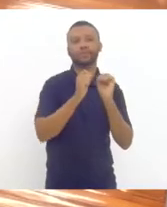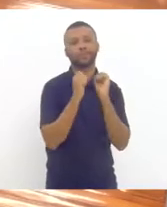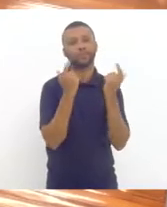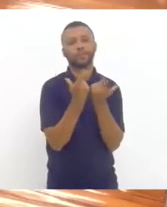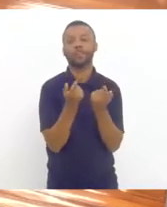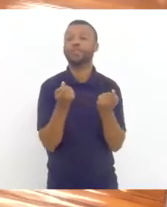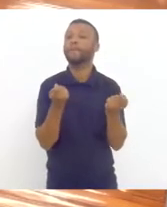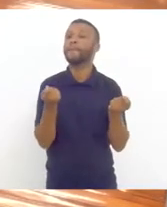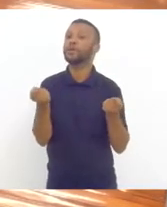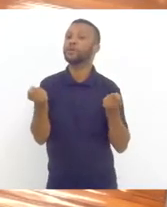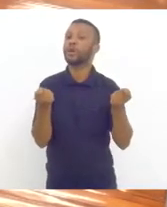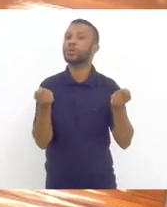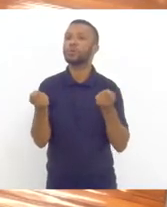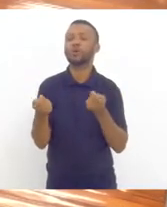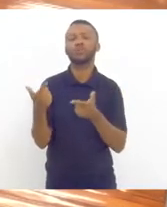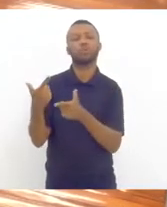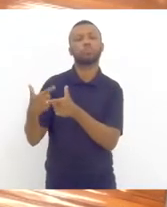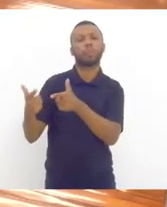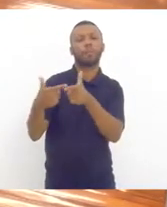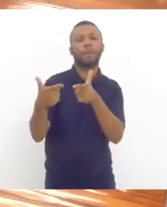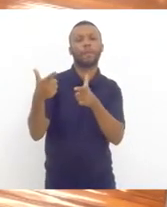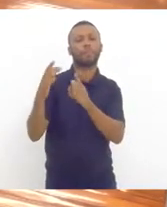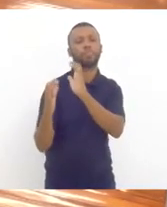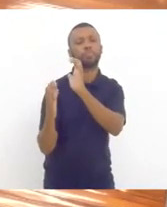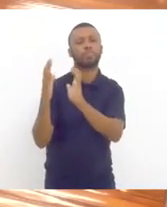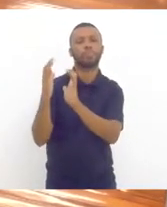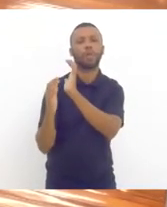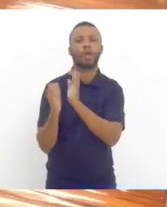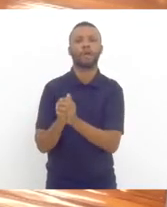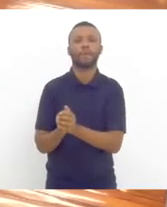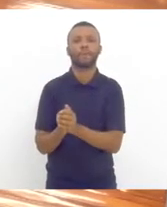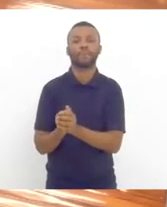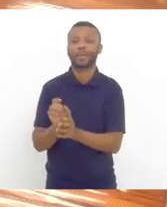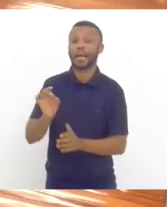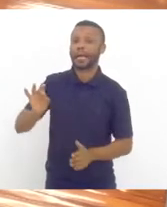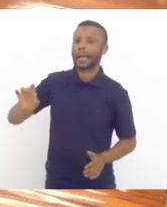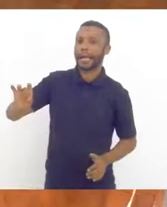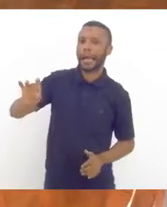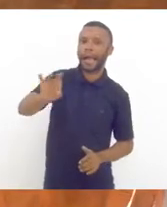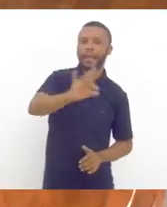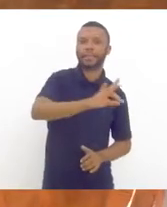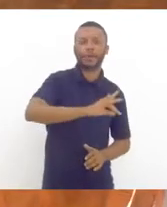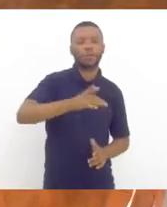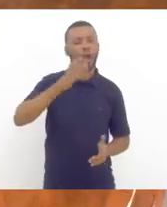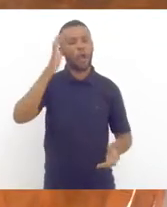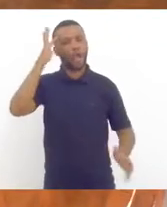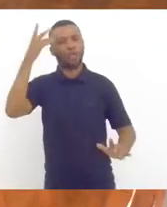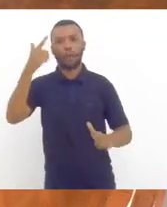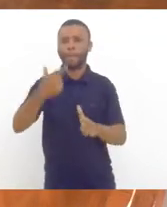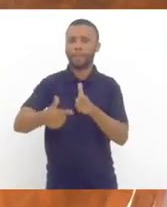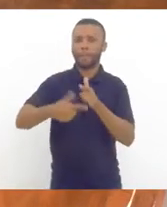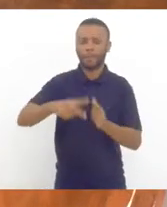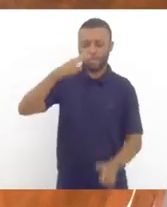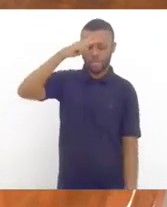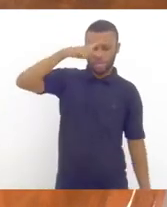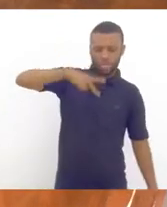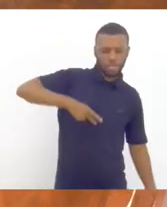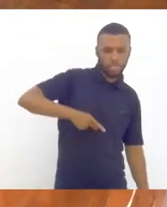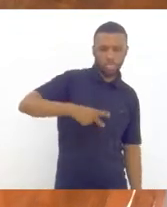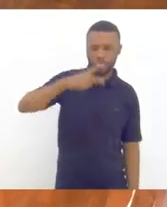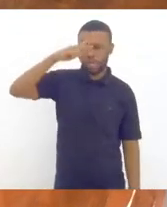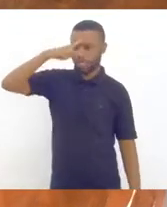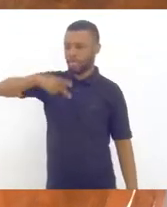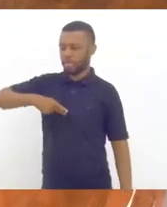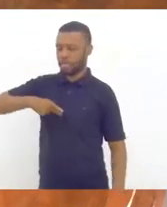mediador de conflitos, cada um olhando o seu umbigo, né, e nós temos que olhar